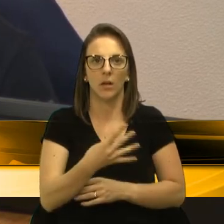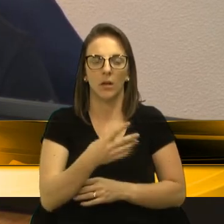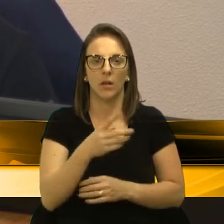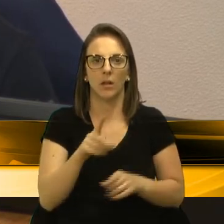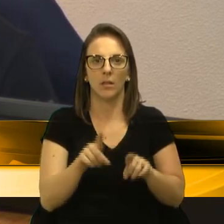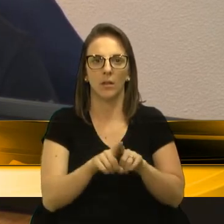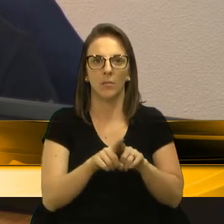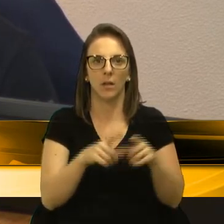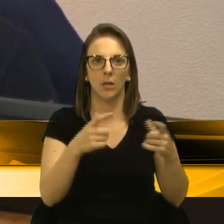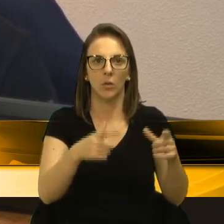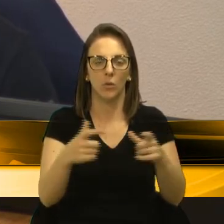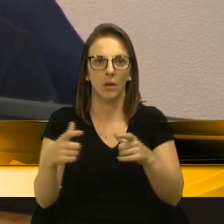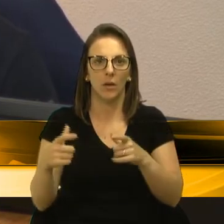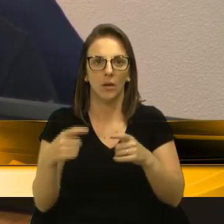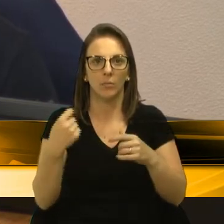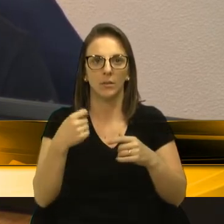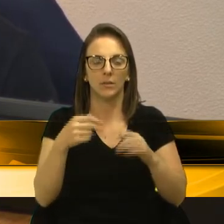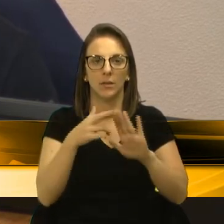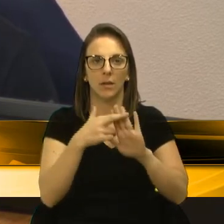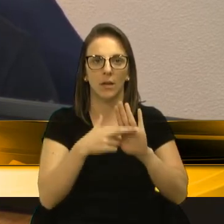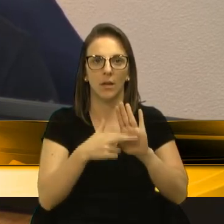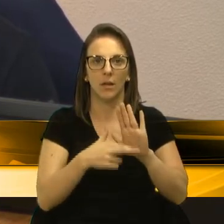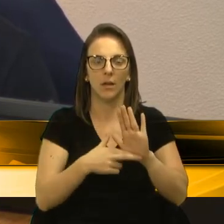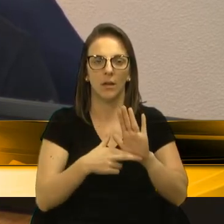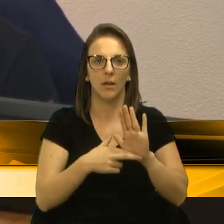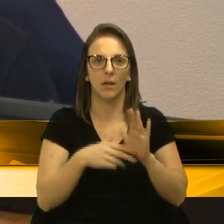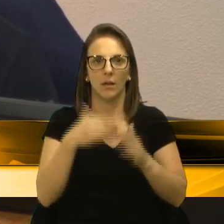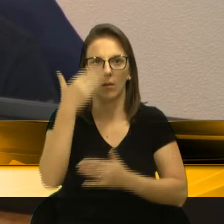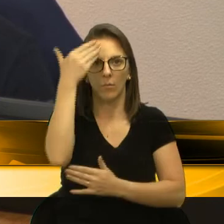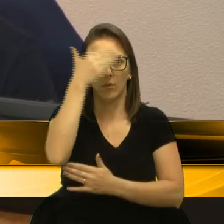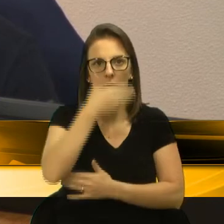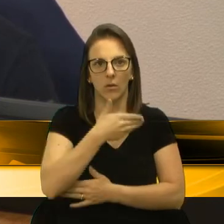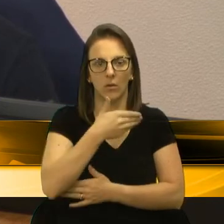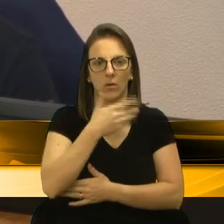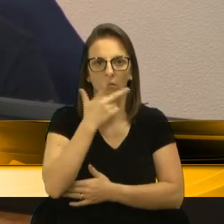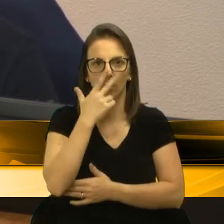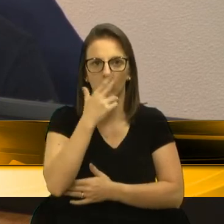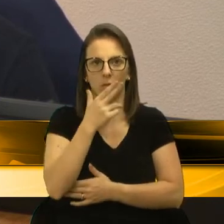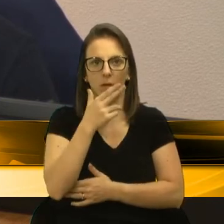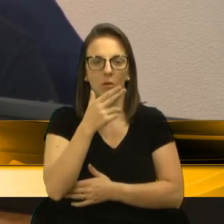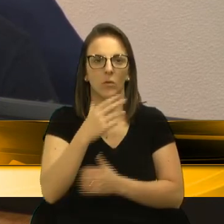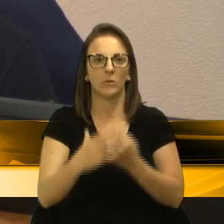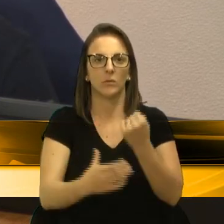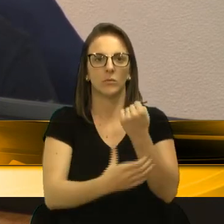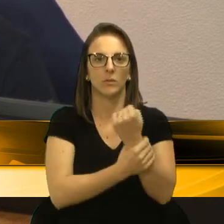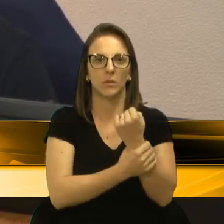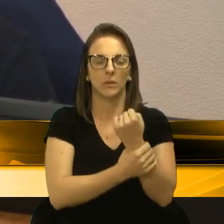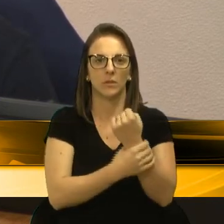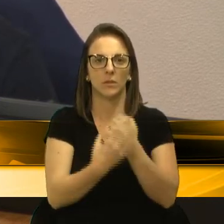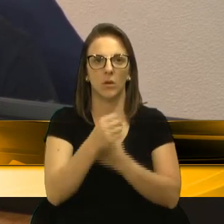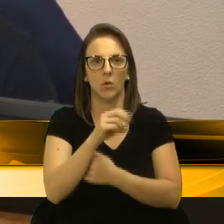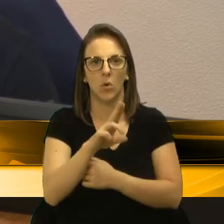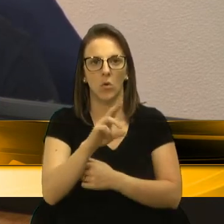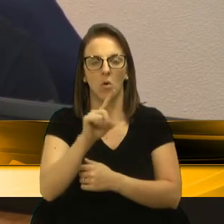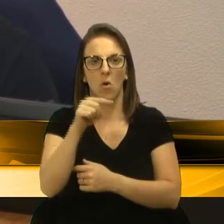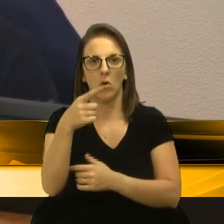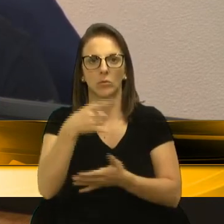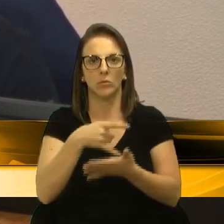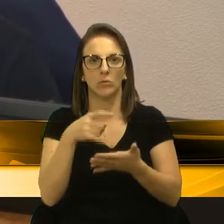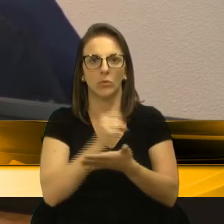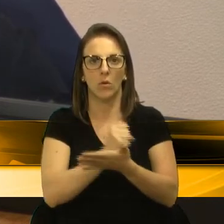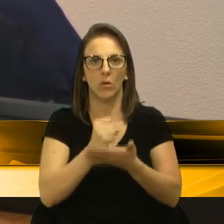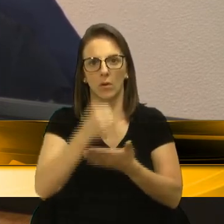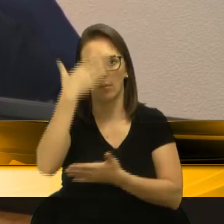legislação em vigor, comprovada através da apresentação do auto de verificação de segurança, VS, ou outro documento comprobatório nos termos